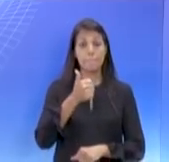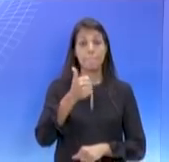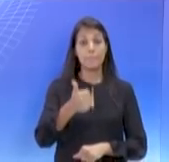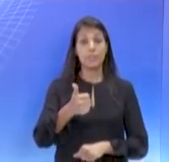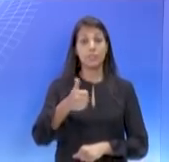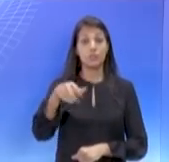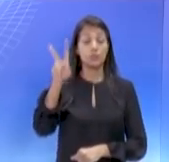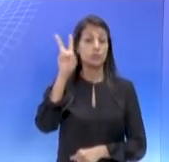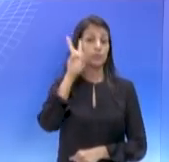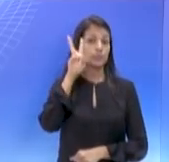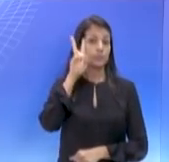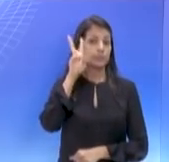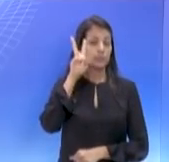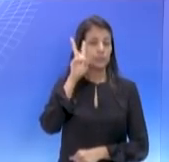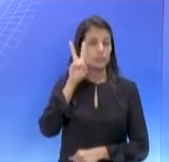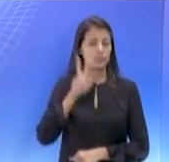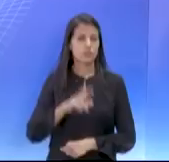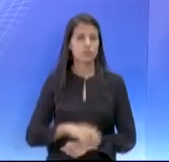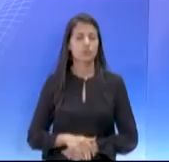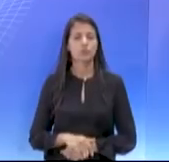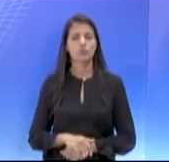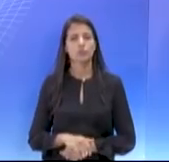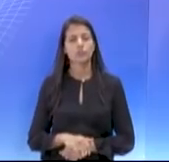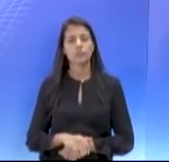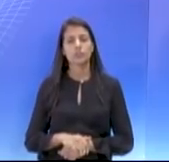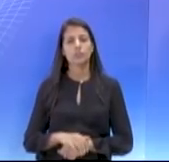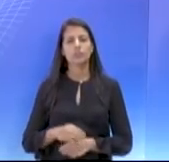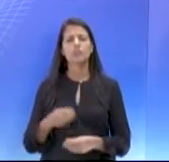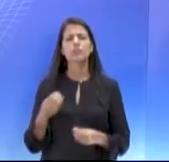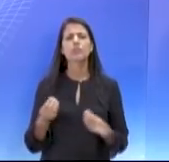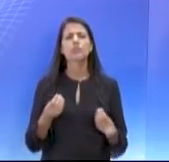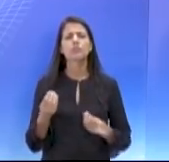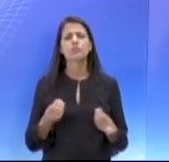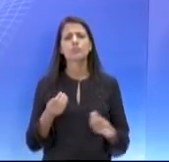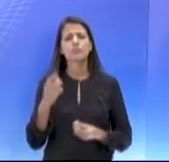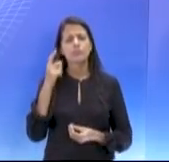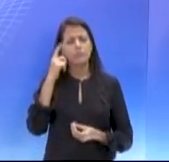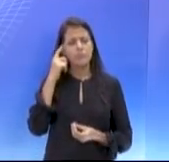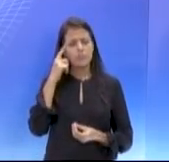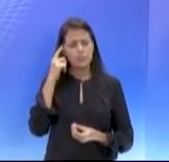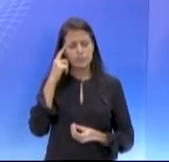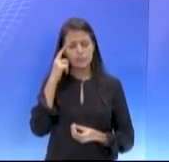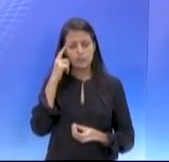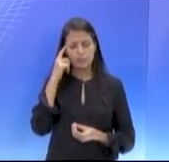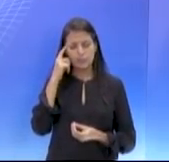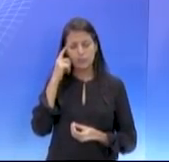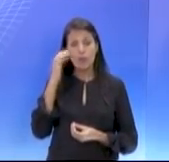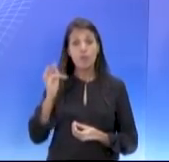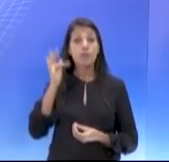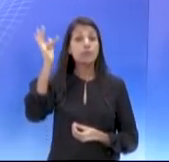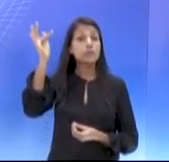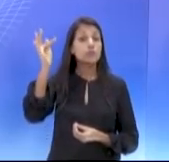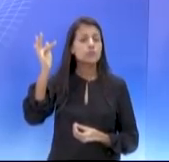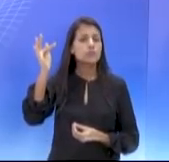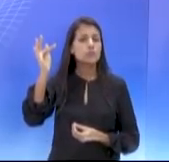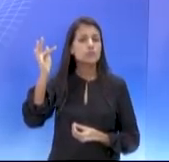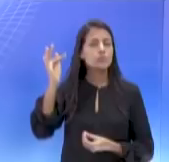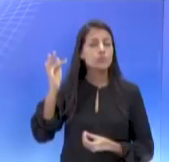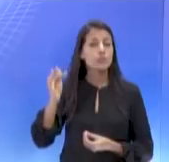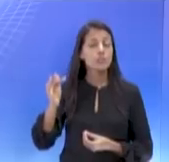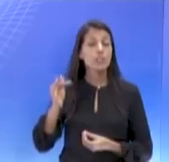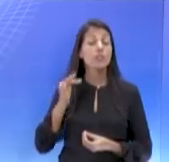Olha, como é que chama o viés aí de pensamento, hein? Do futurismo? A